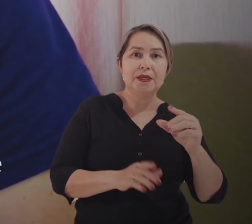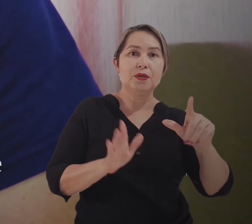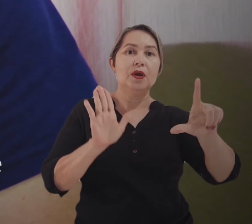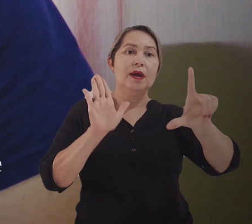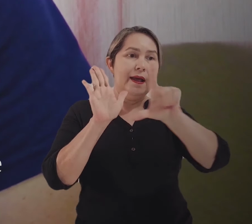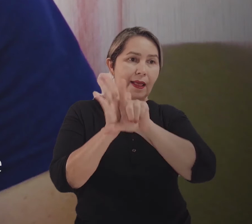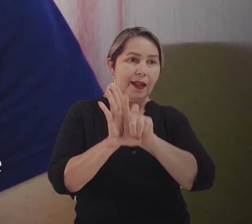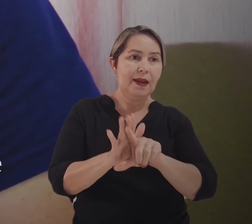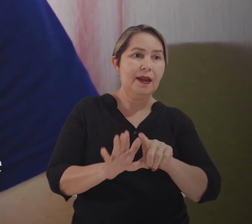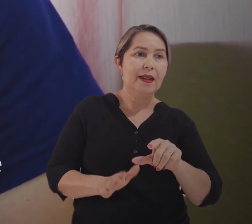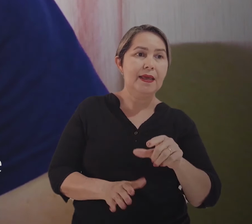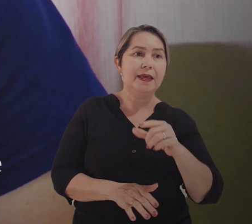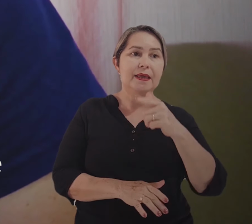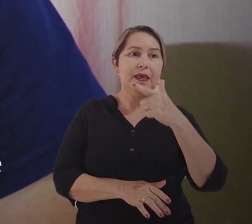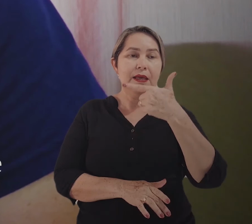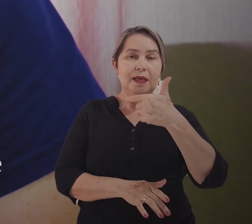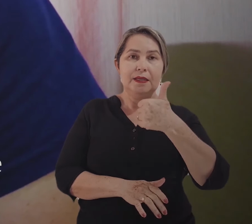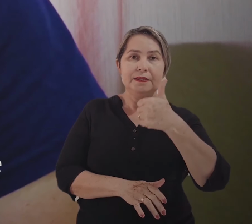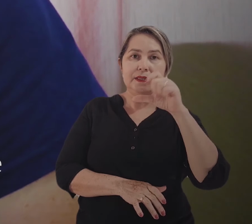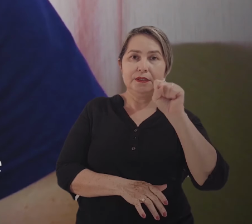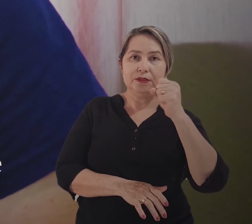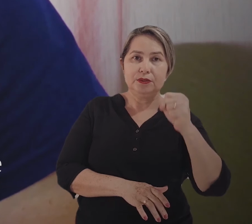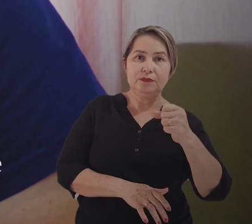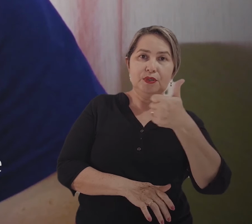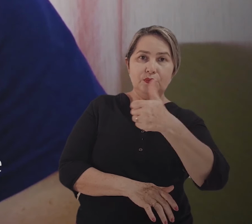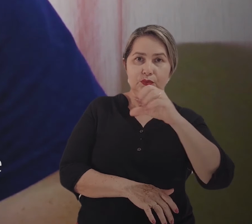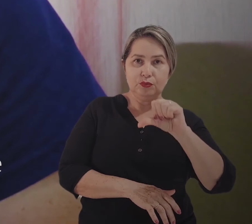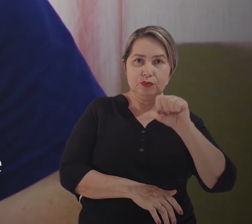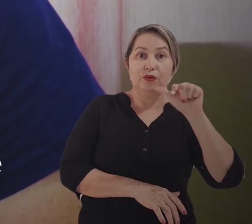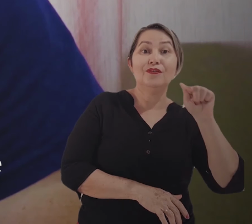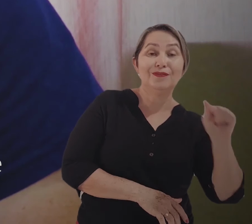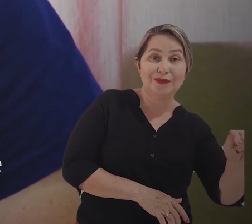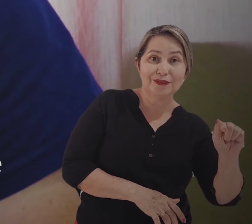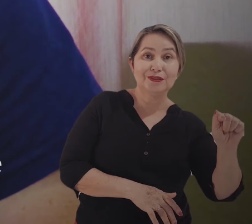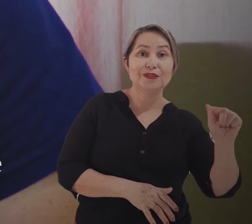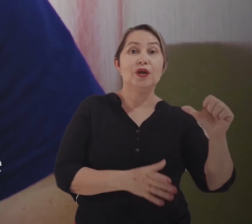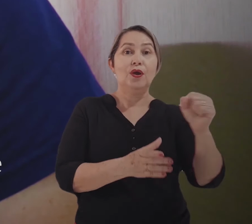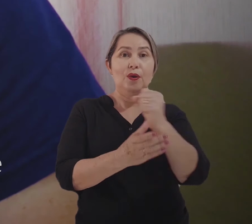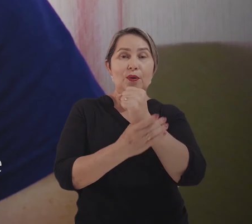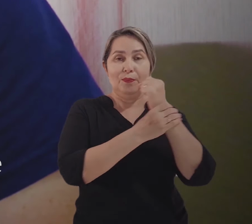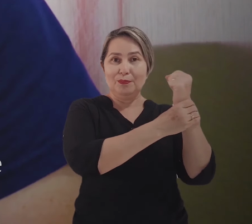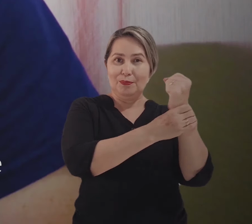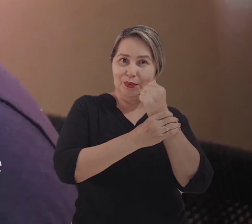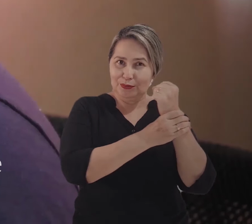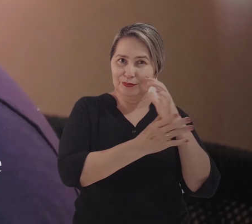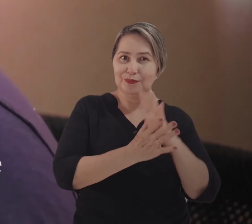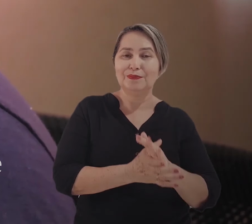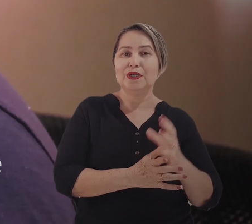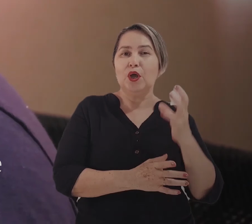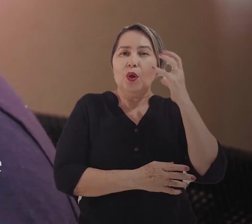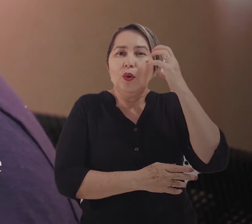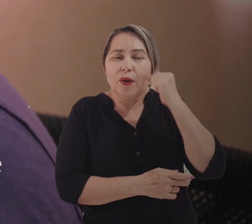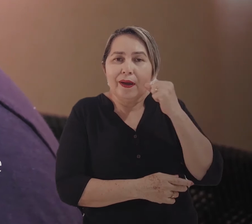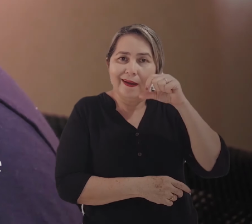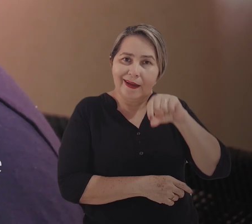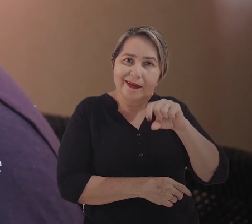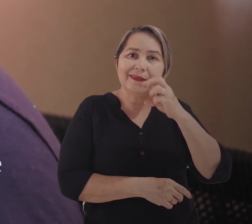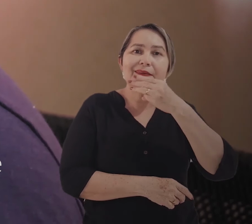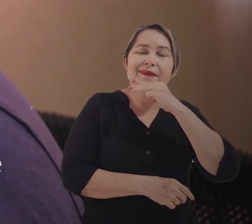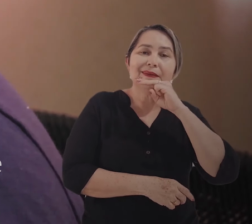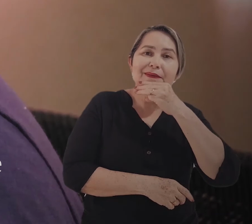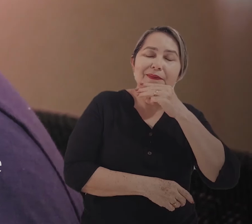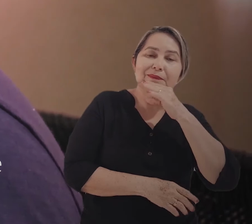18.197, né, esse prédio foi tombado como patrimônio de natureza material aqui na cidade.